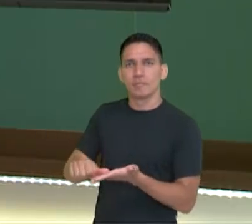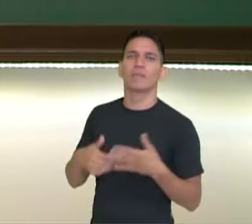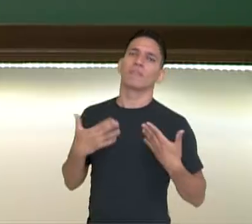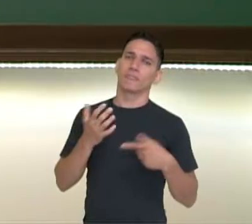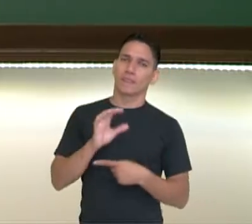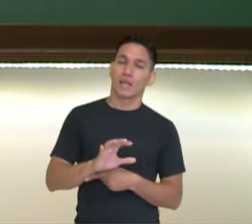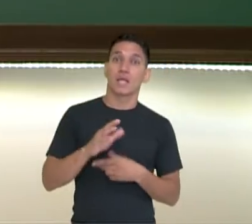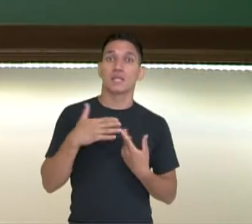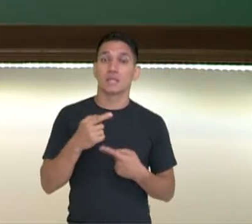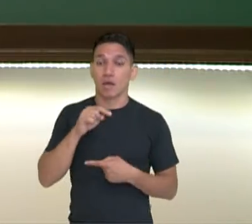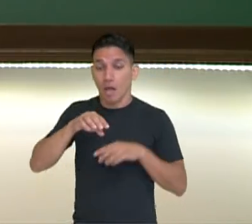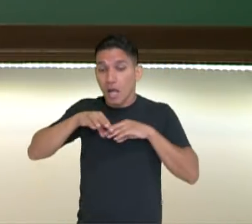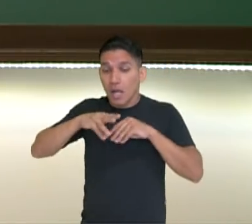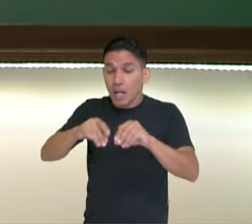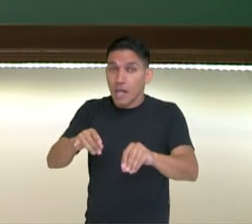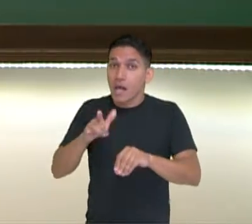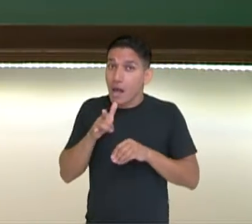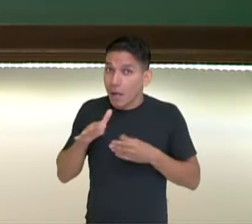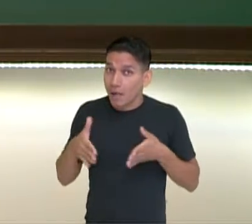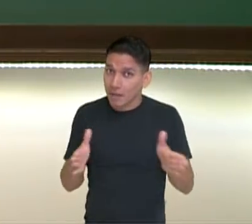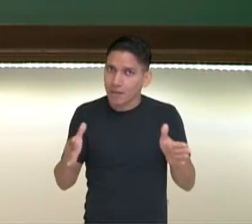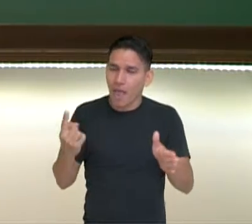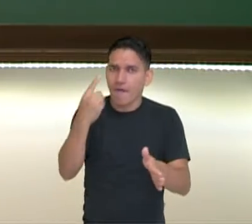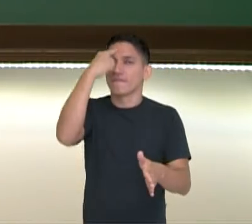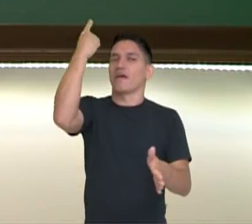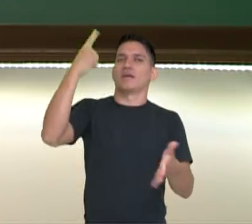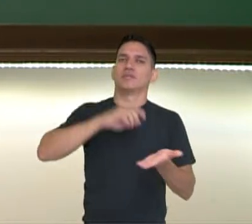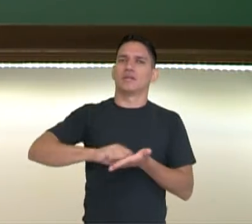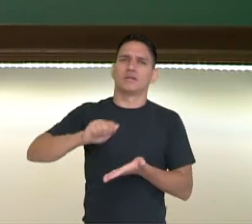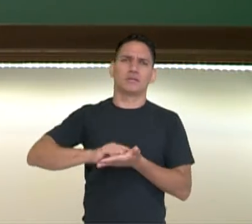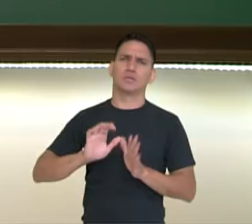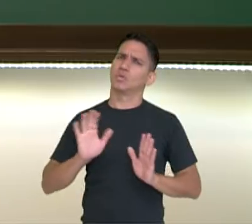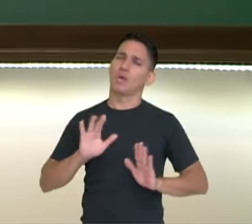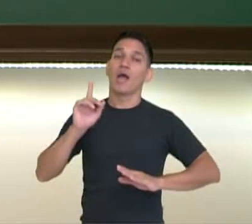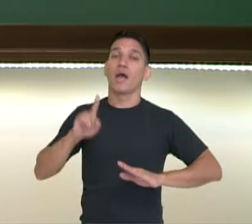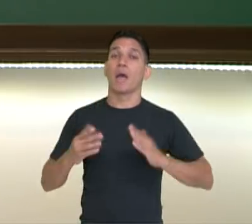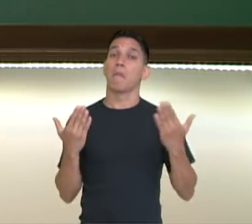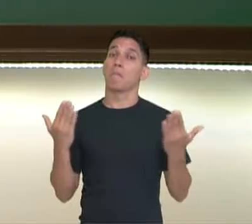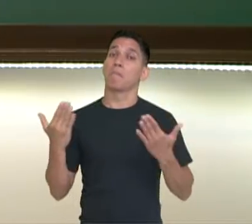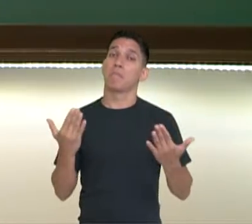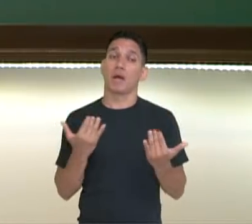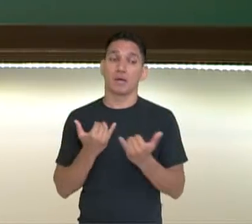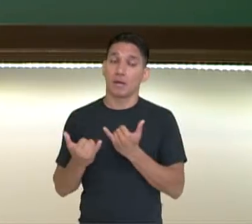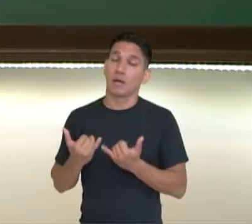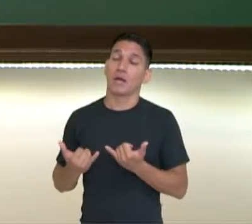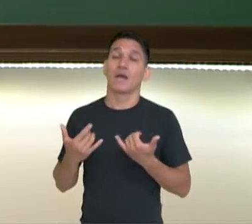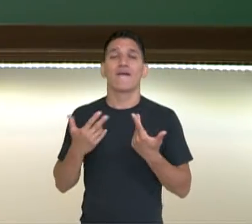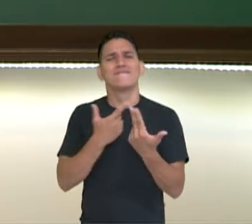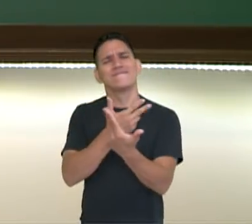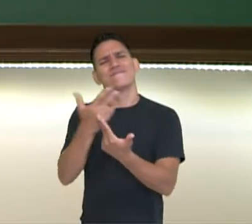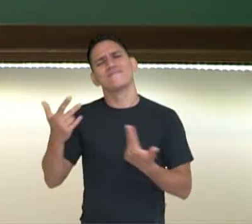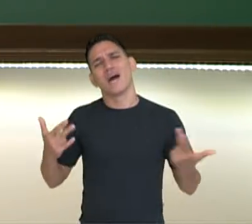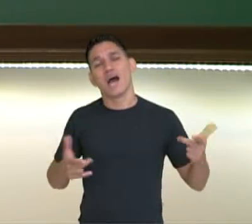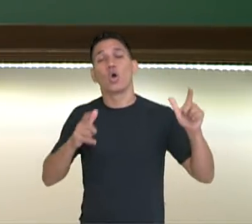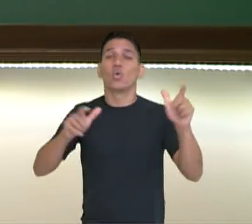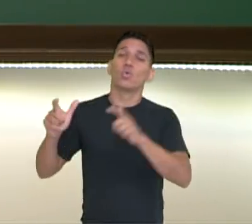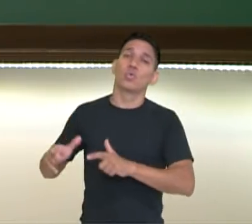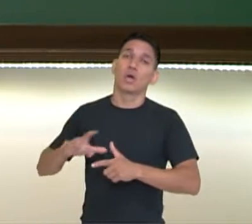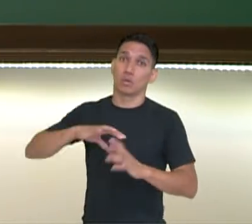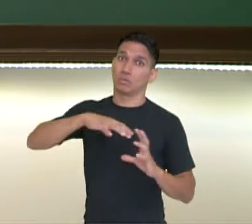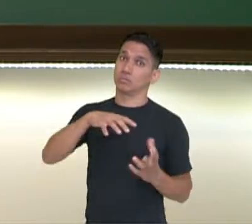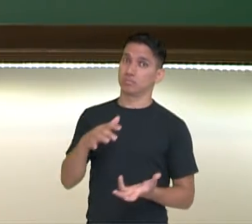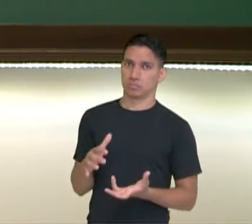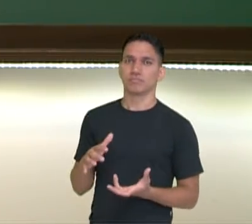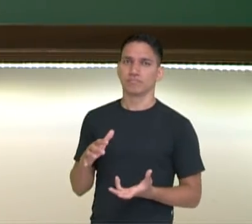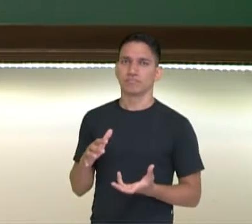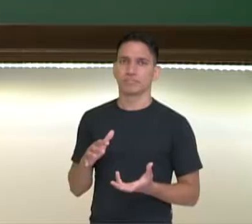na Mesopotâmia que se inventou a escrita? Não, gente, ela foi desenvolvida em paralelo em vários lugares do planeta.